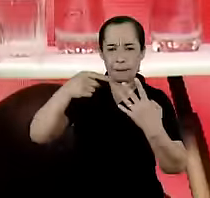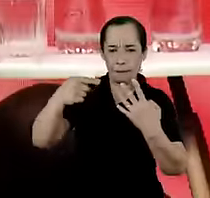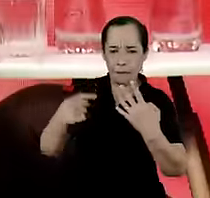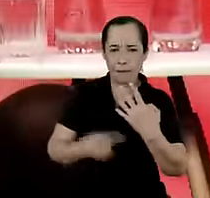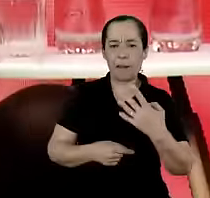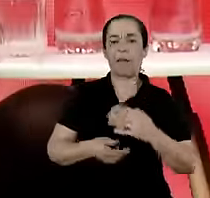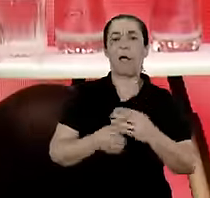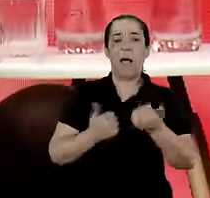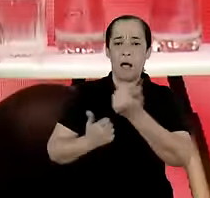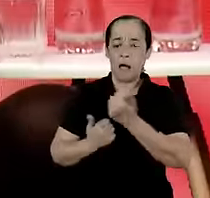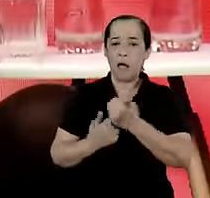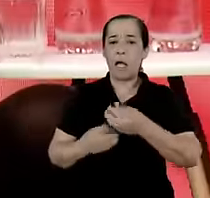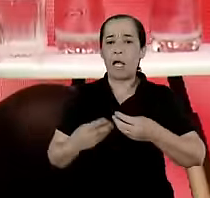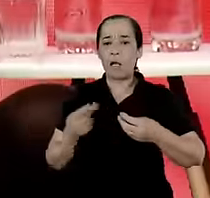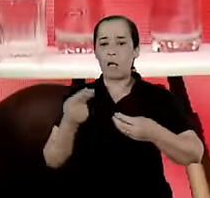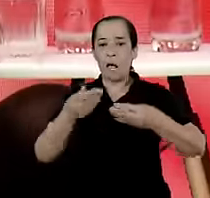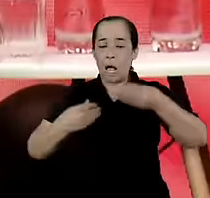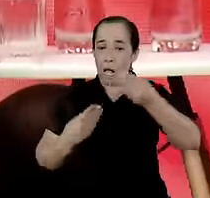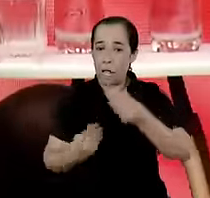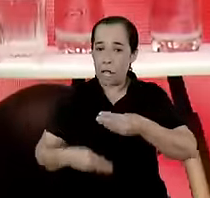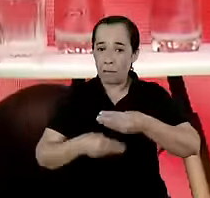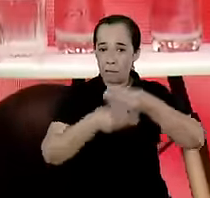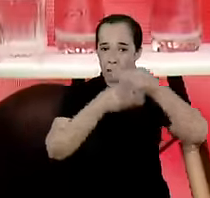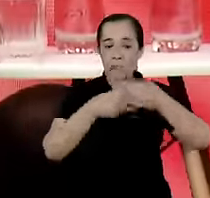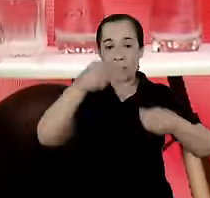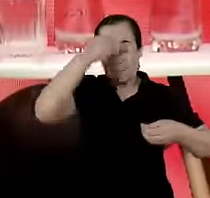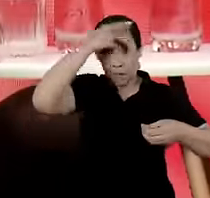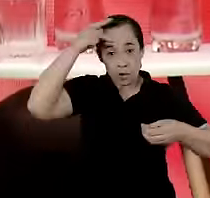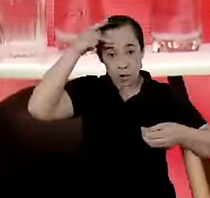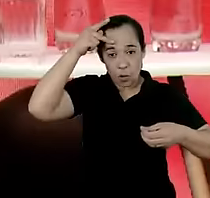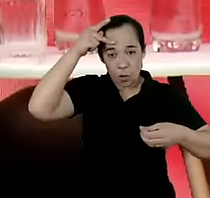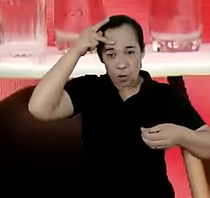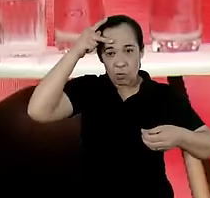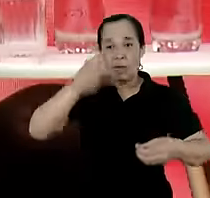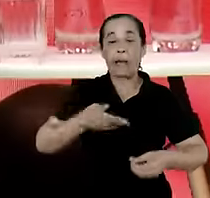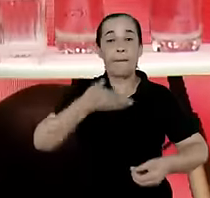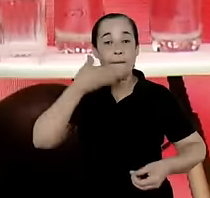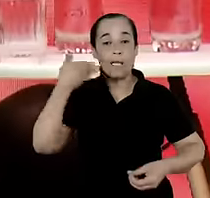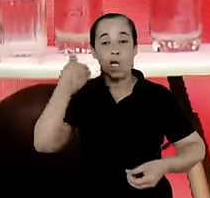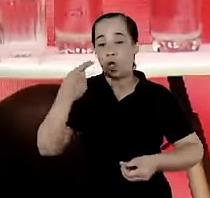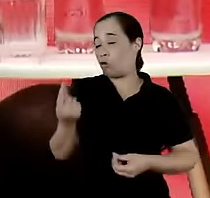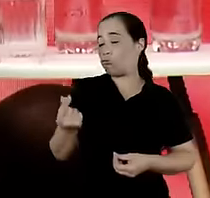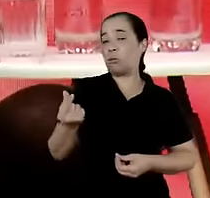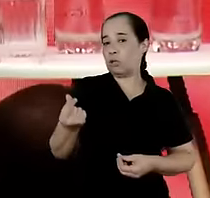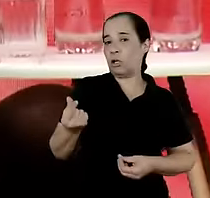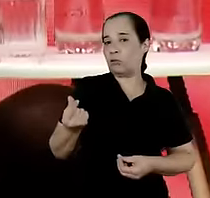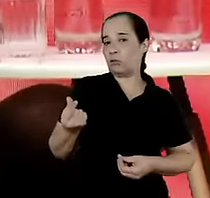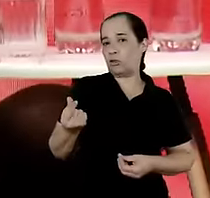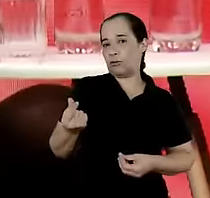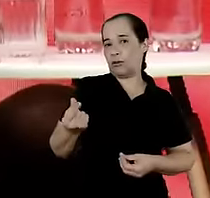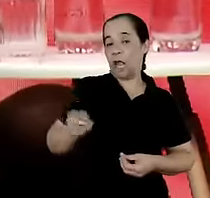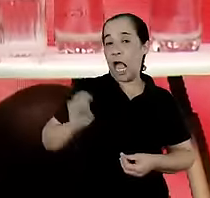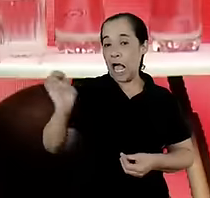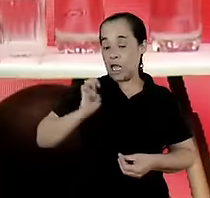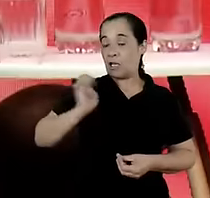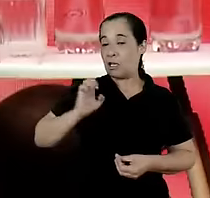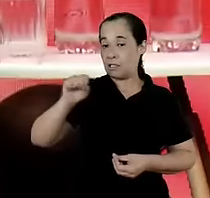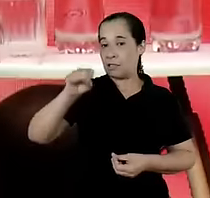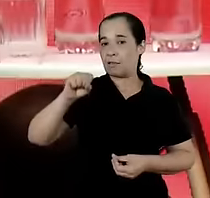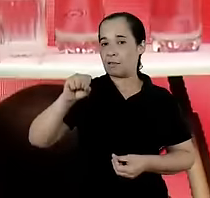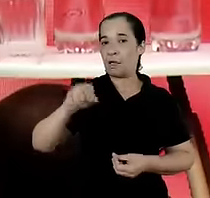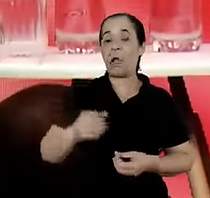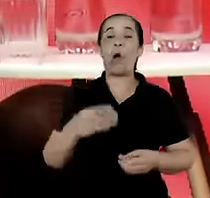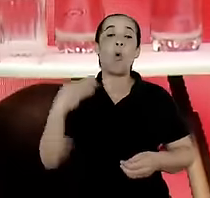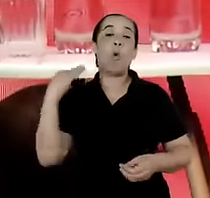fizeram que a população ganhasse poupança elas ficaram mais ricas durante a pandemia E aí os bancos centrais até se atrasaram um pouco